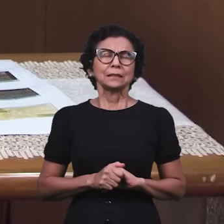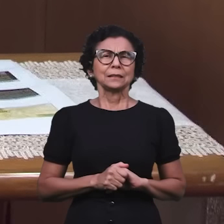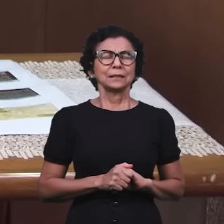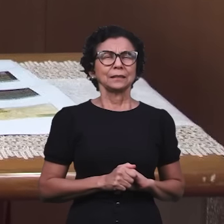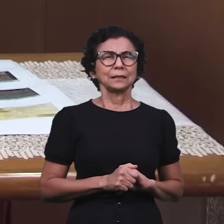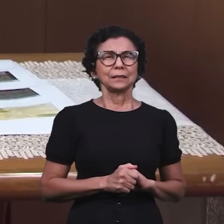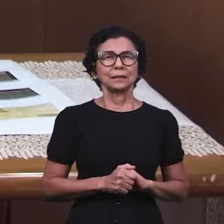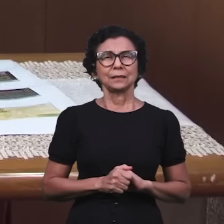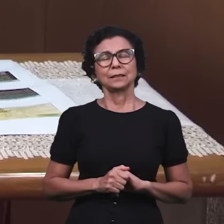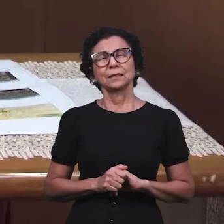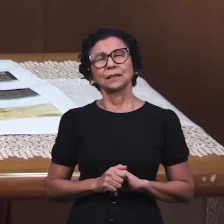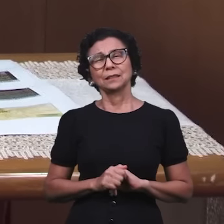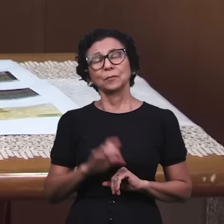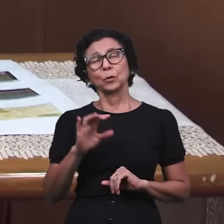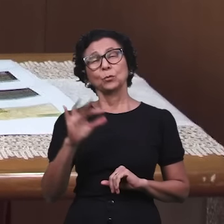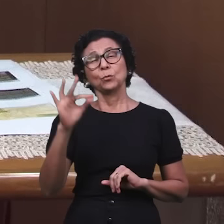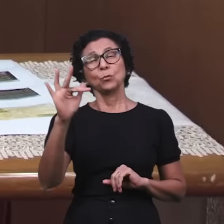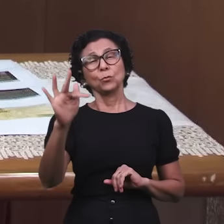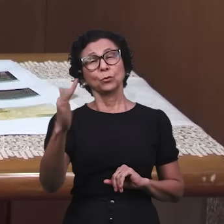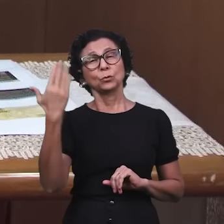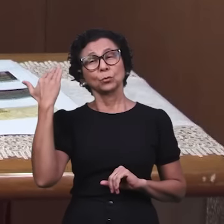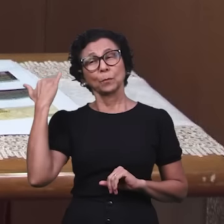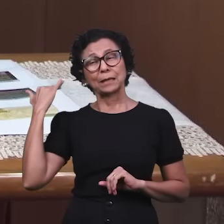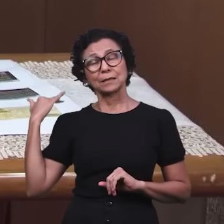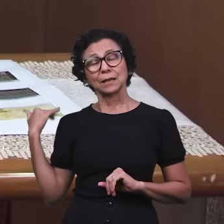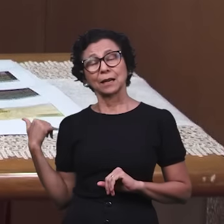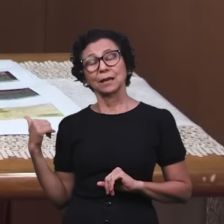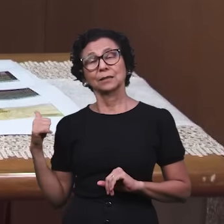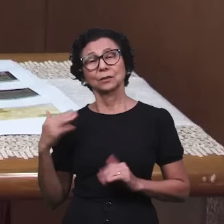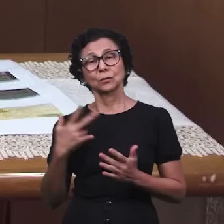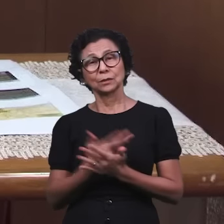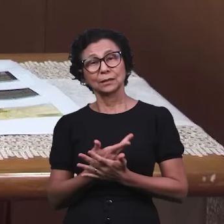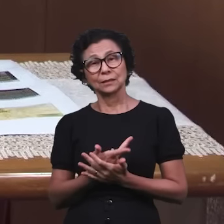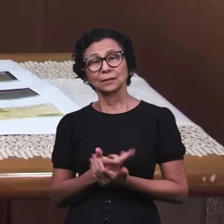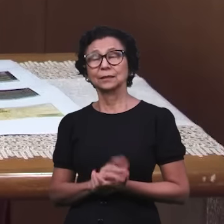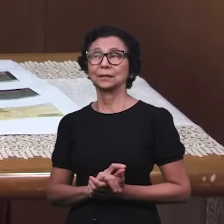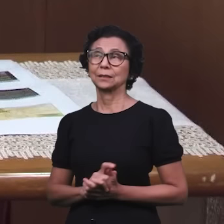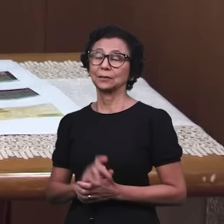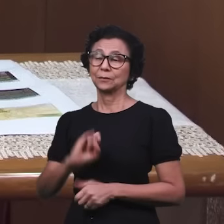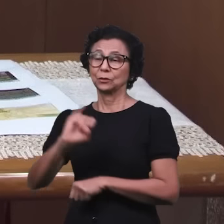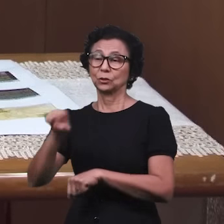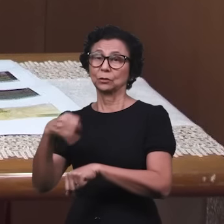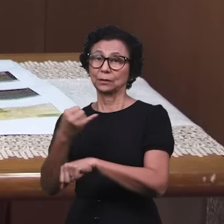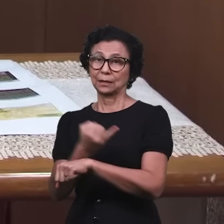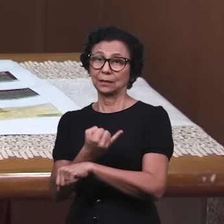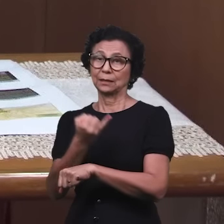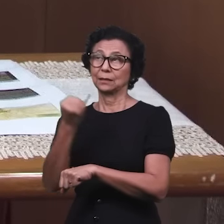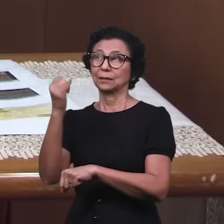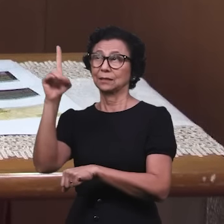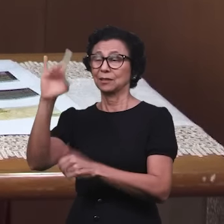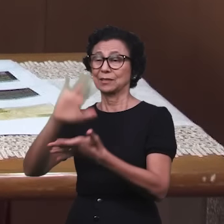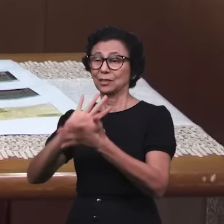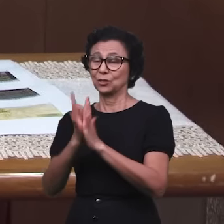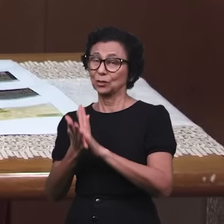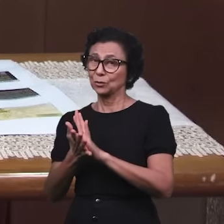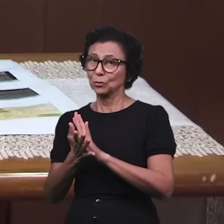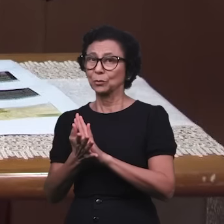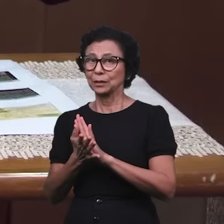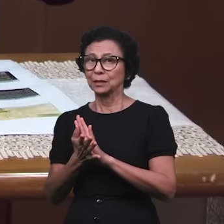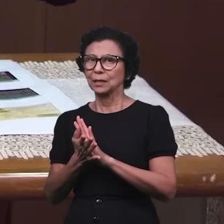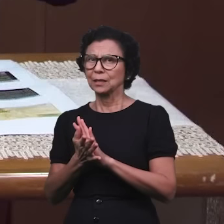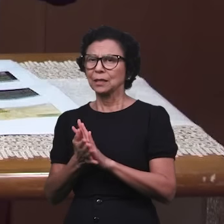Israel iria se afastar de Deus e Deus iria destruir Jerusalém, porque Jerusalém só é cidade santa se aqueles que